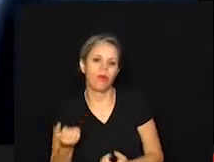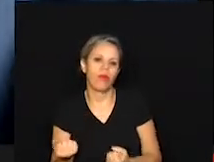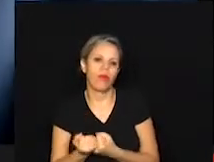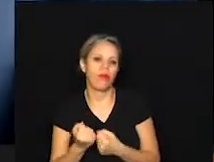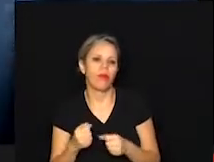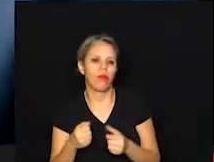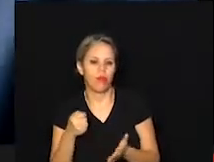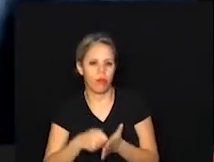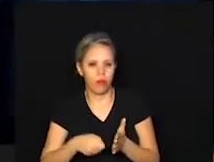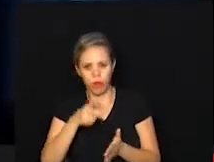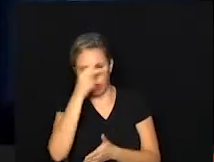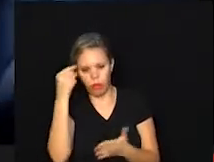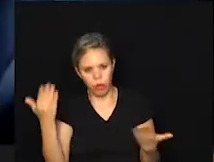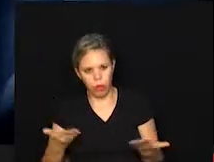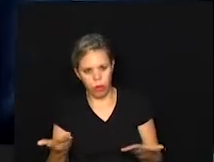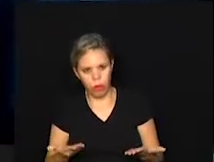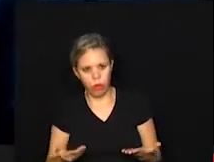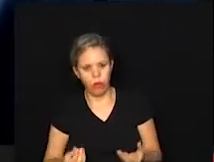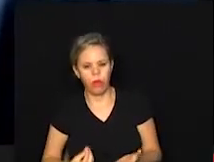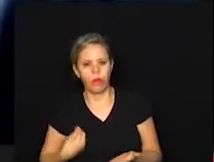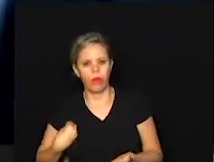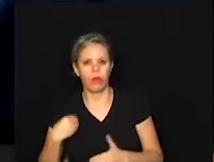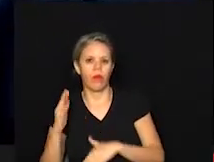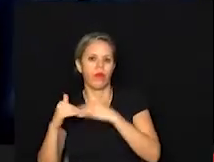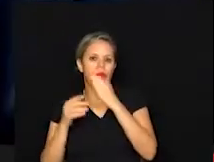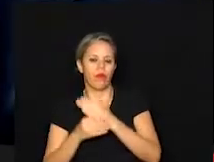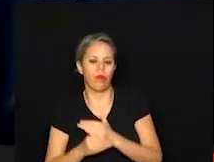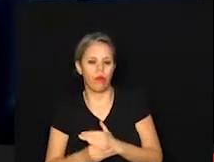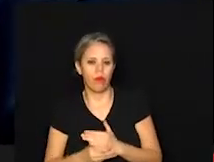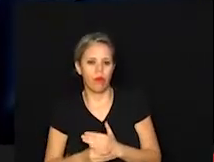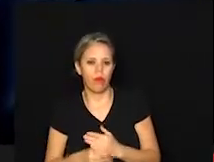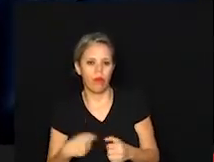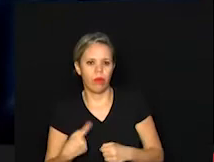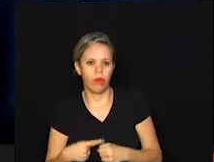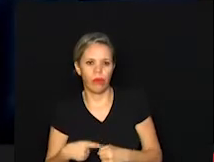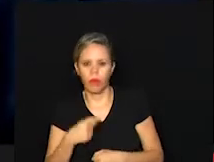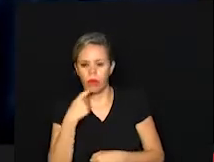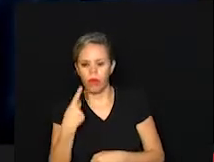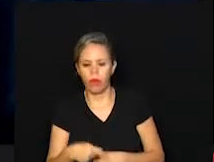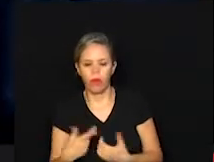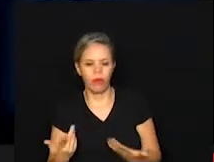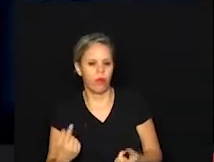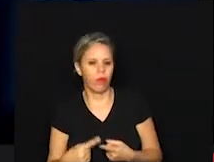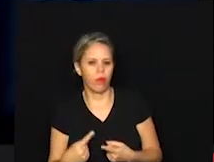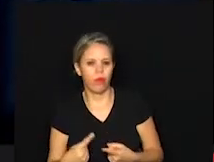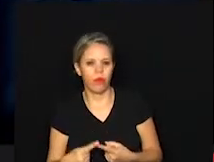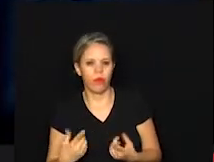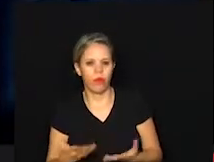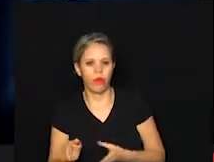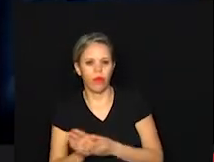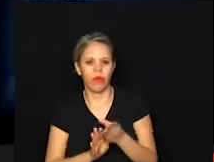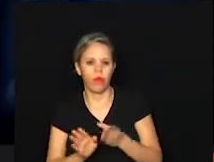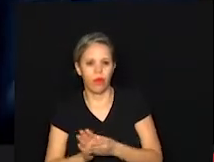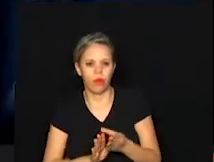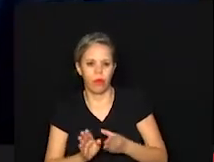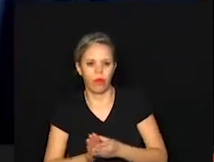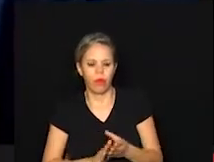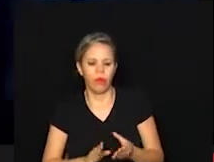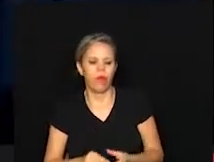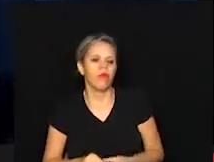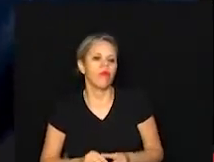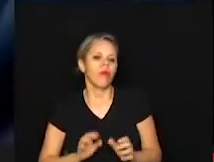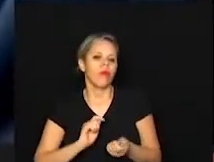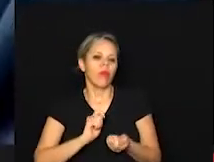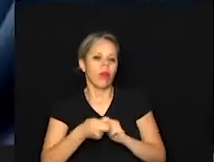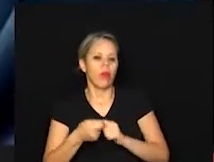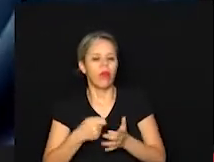essas políticas que hoje nós estamos desenvolvendo no município de Campinas, porque esse conselho ele está formatando